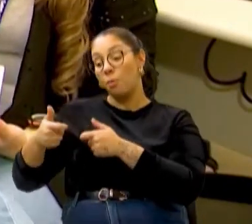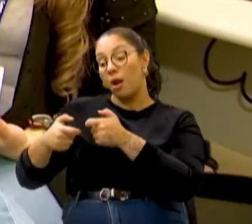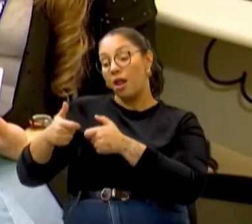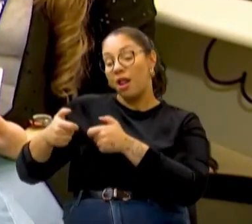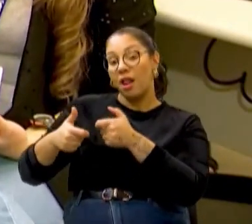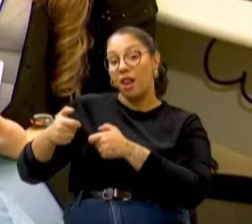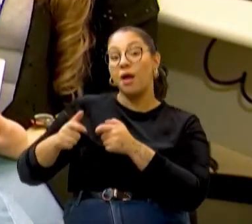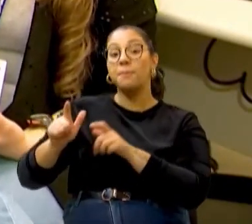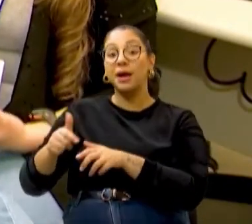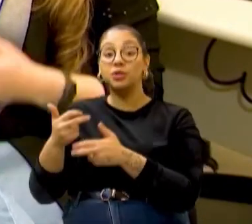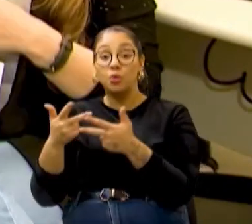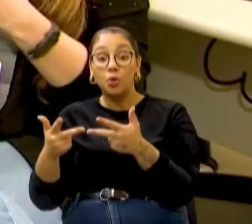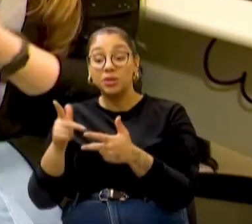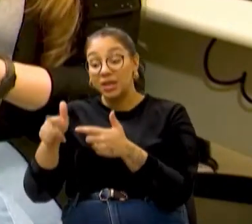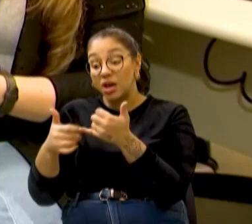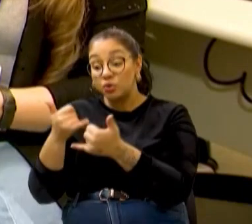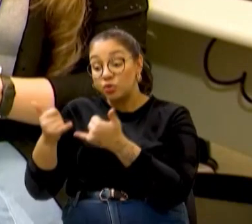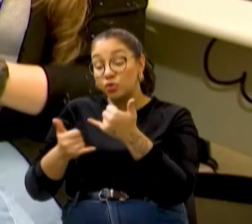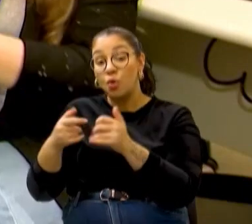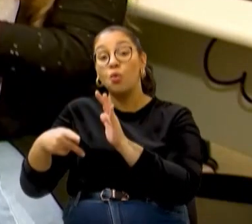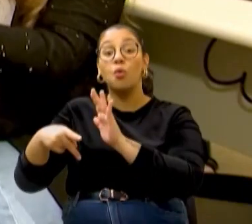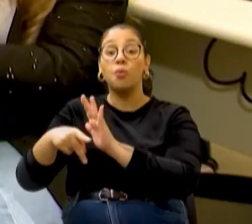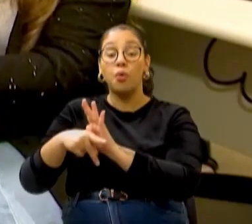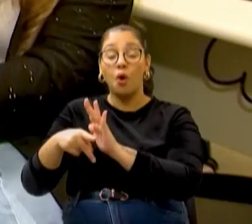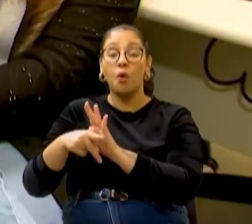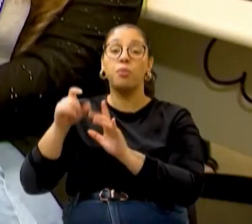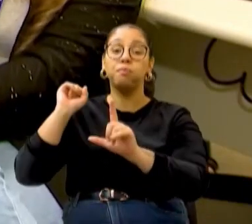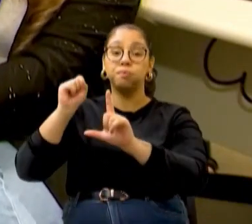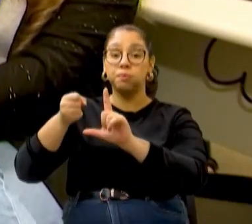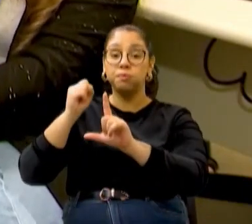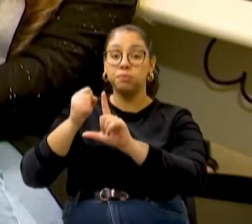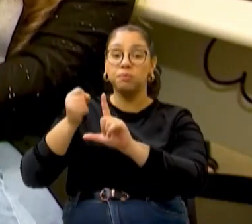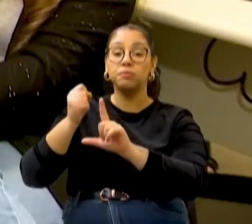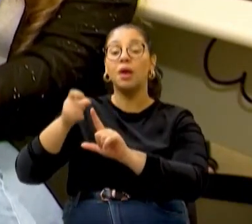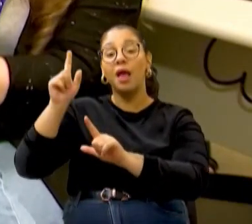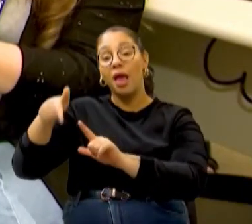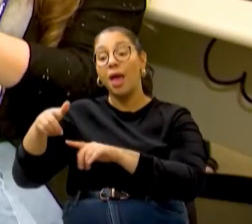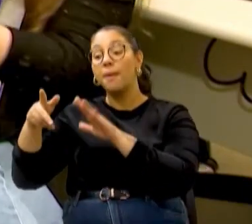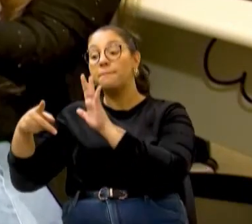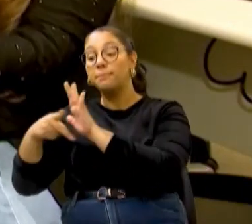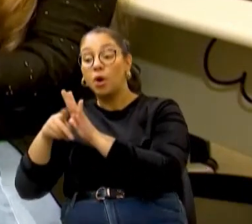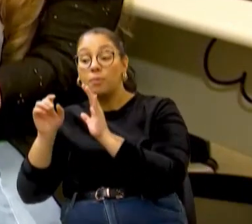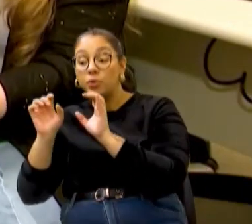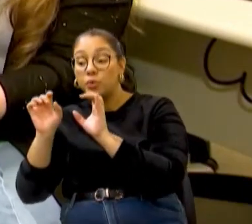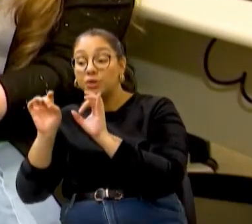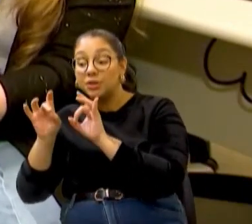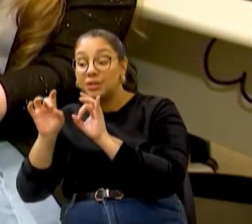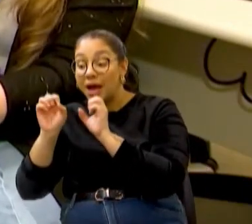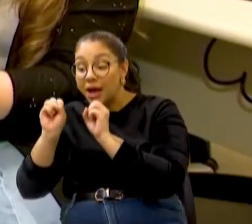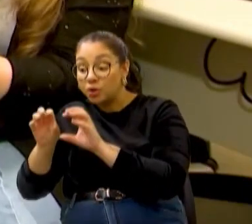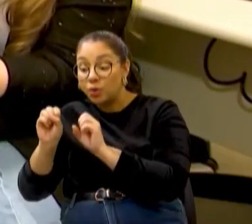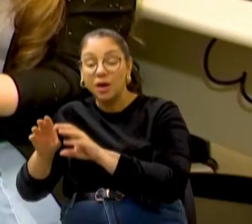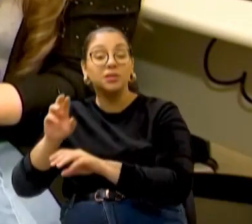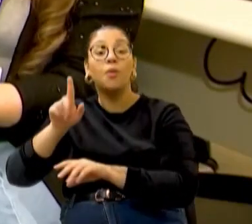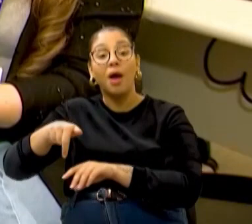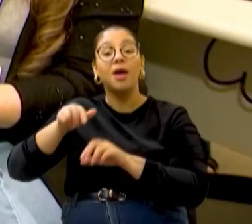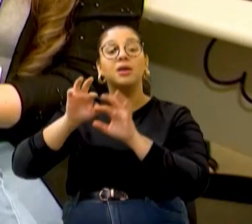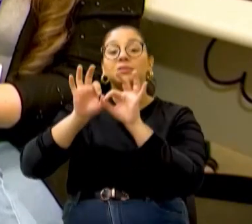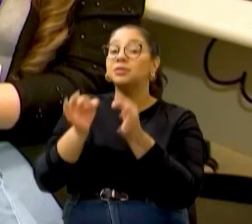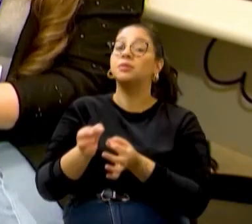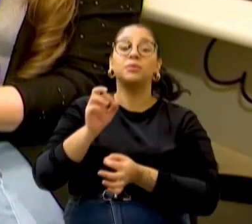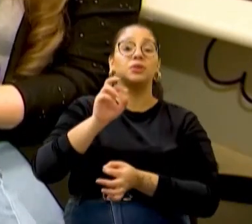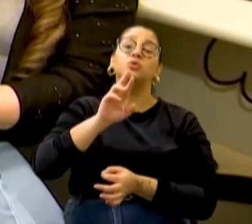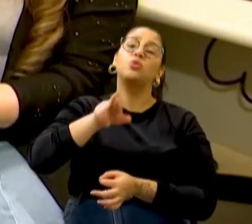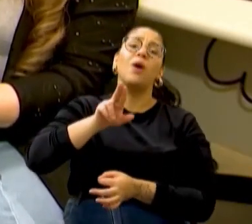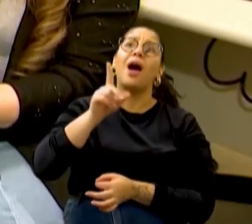videogame no meu tempo livre mas eu acho que os comandos básicos de um jogo como Minecraft por exemplo principalmente na versão para educação é um jogo